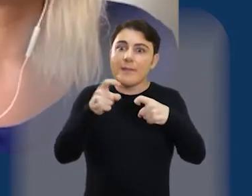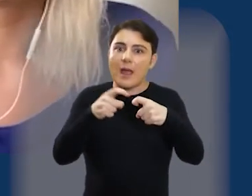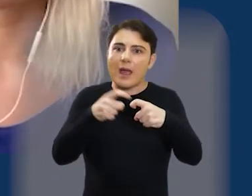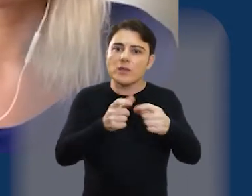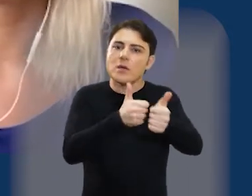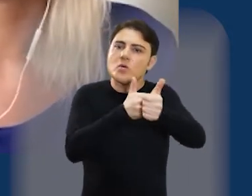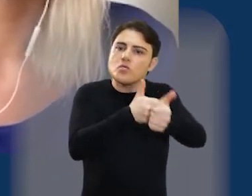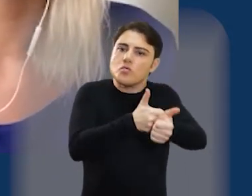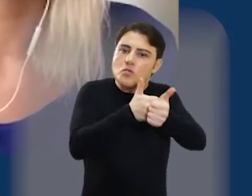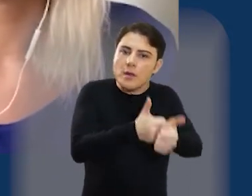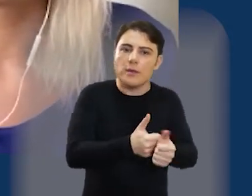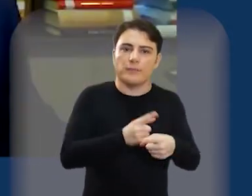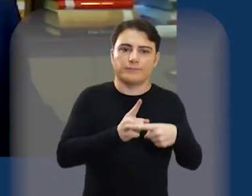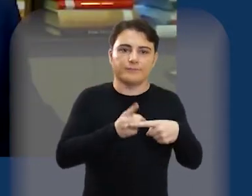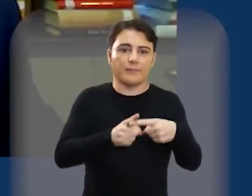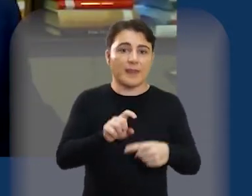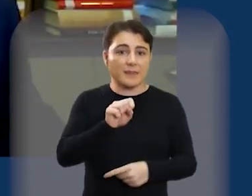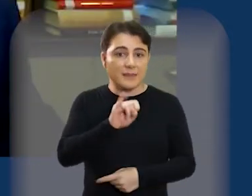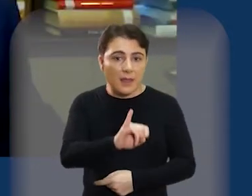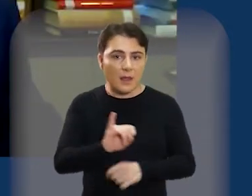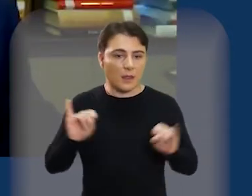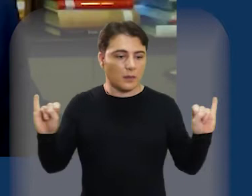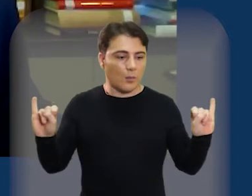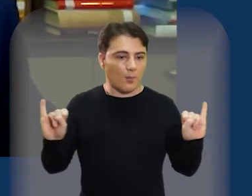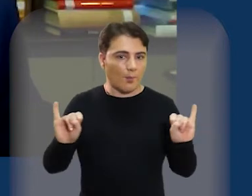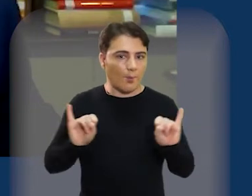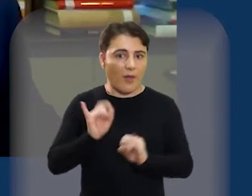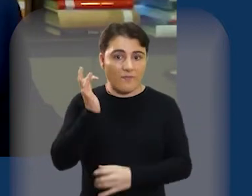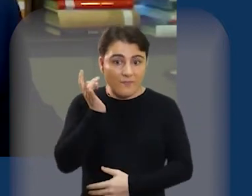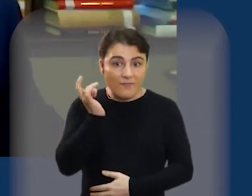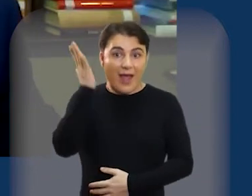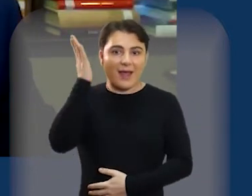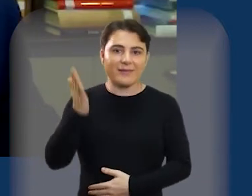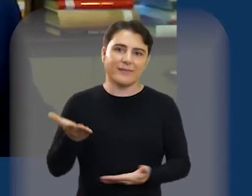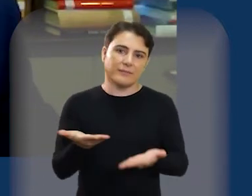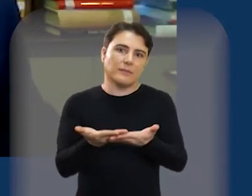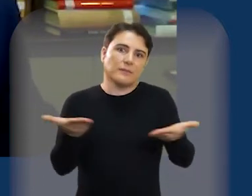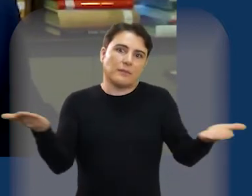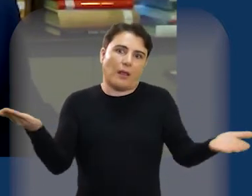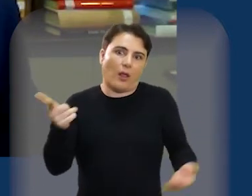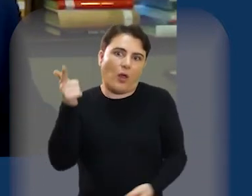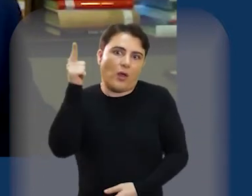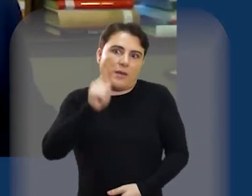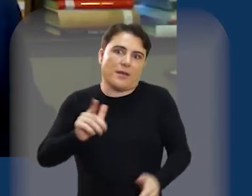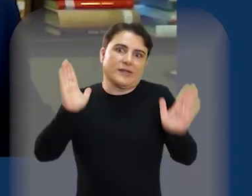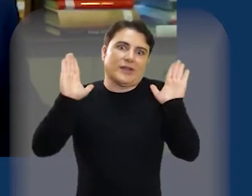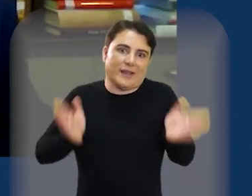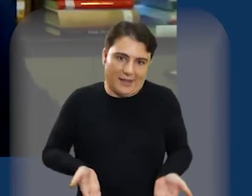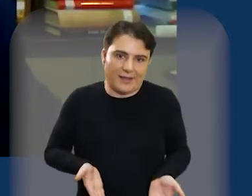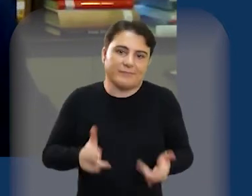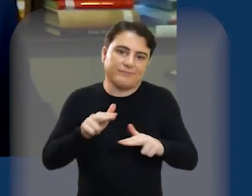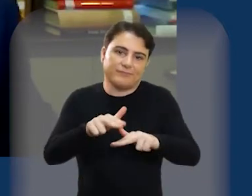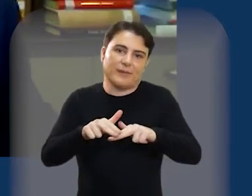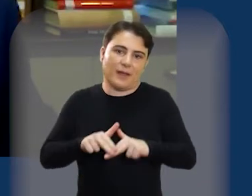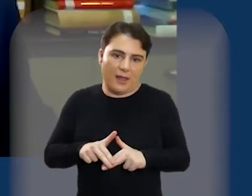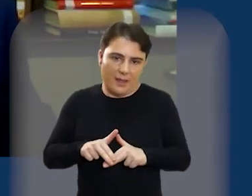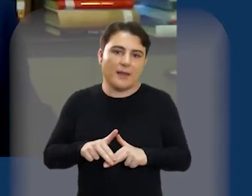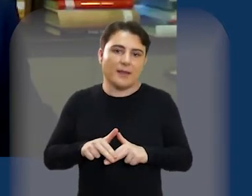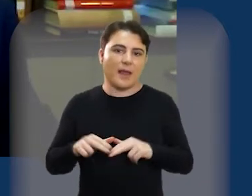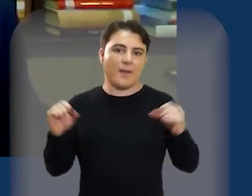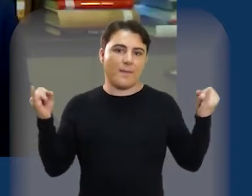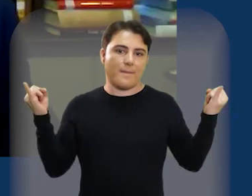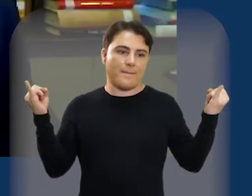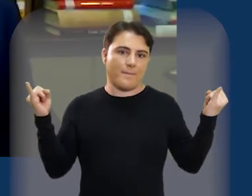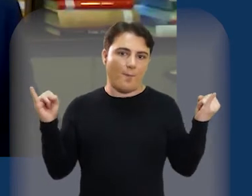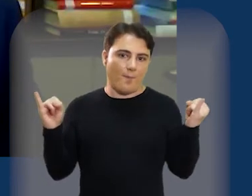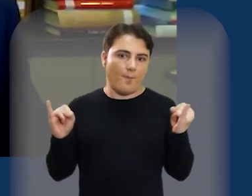de um monitoramento médico, porque senão todo mundo já estaria magro, não é? Com essas dietas que, evidentemente,